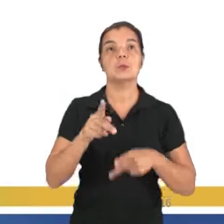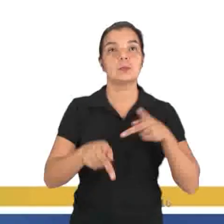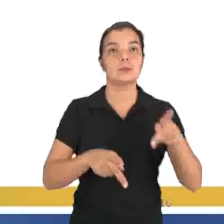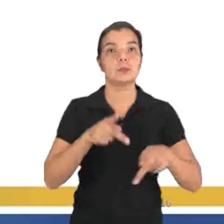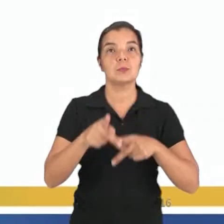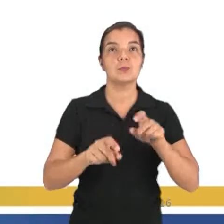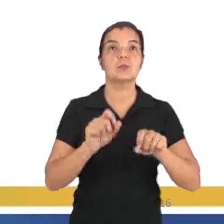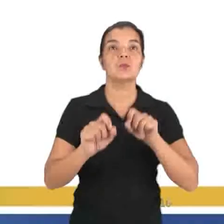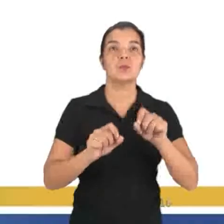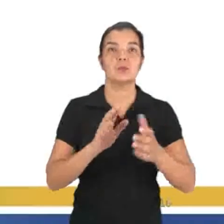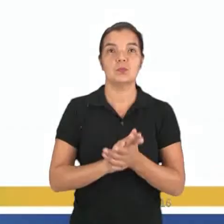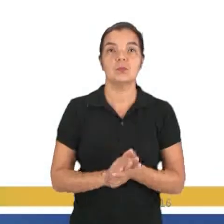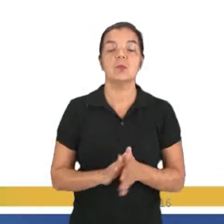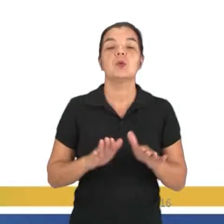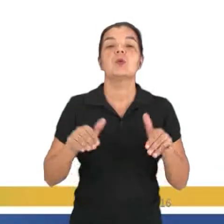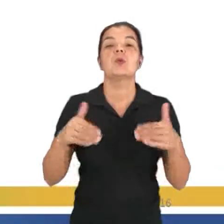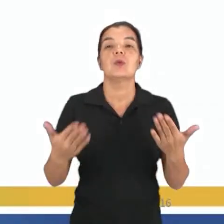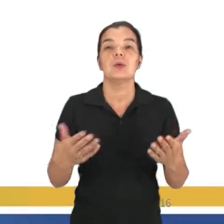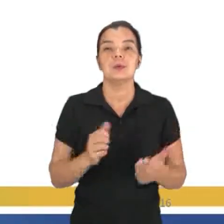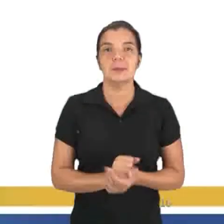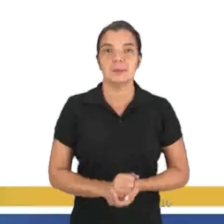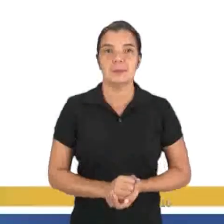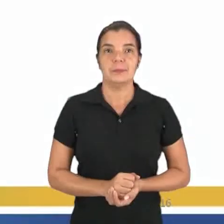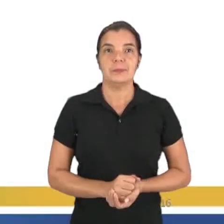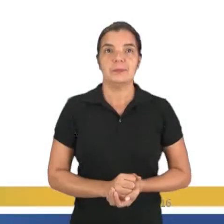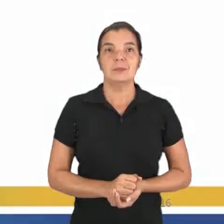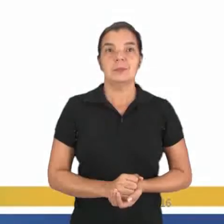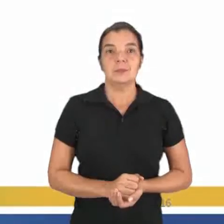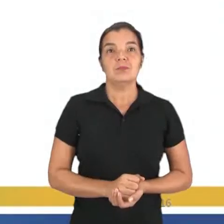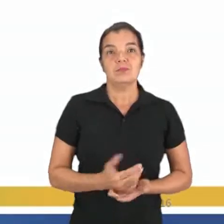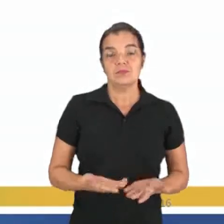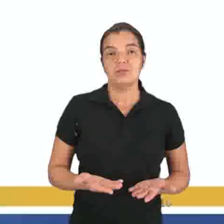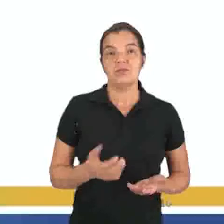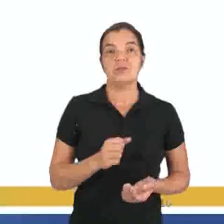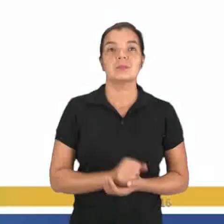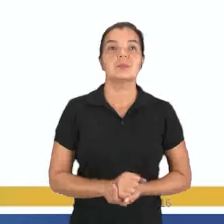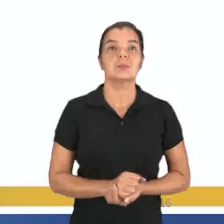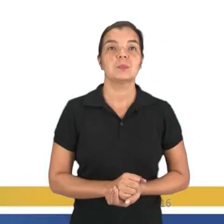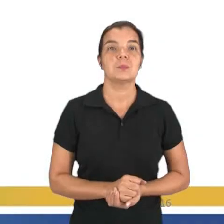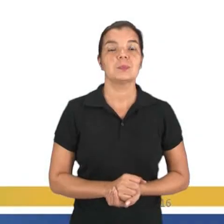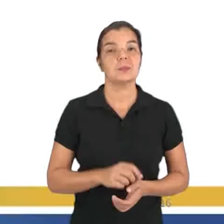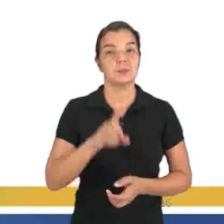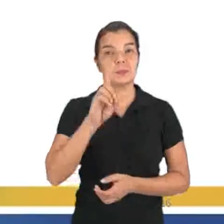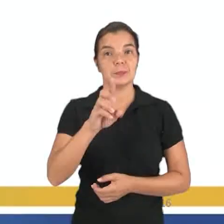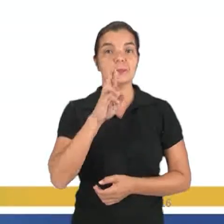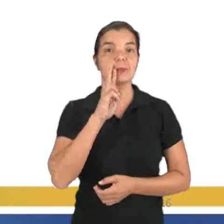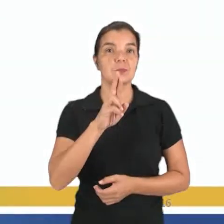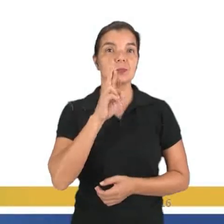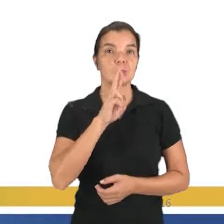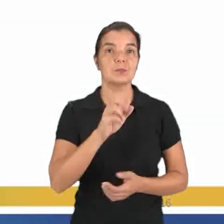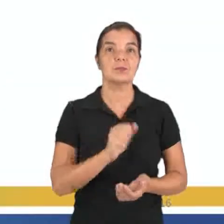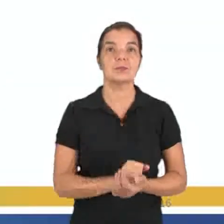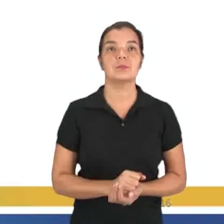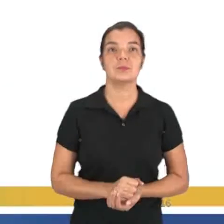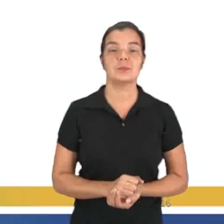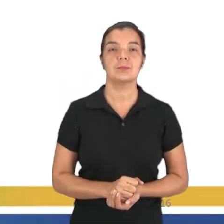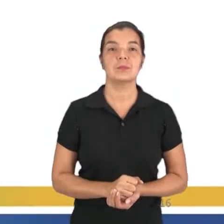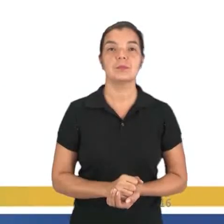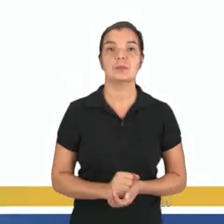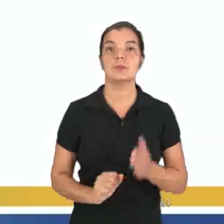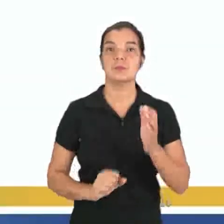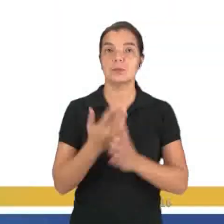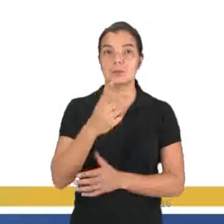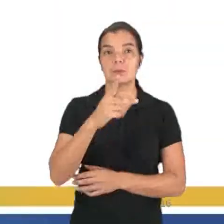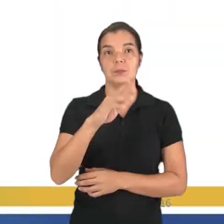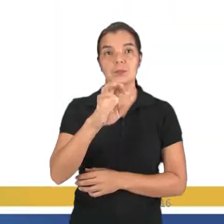bônus demográfico ocorre quando? Ou ocorre? Vamos ser práticos, né? A letra D. O bônus demográfico ocorre